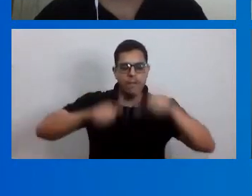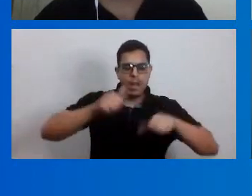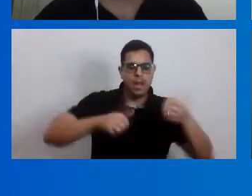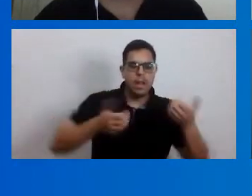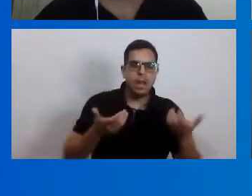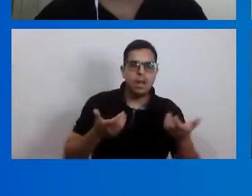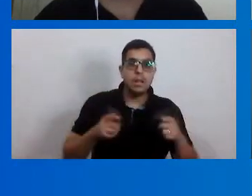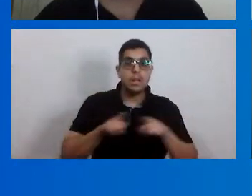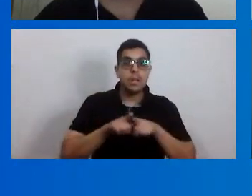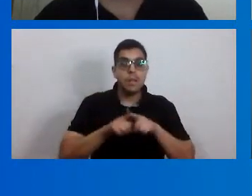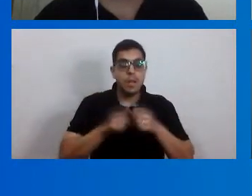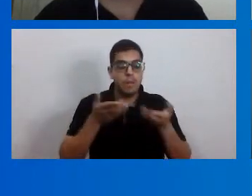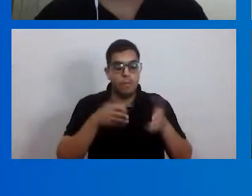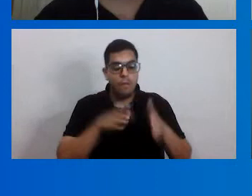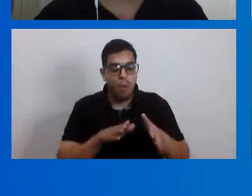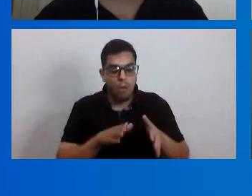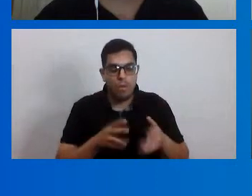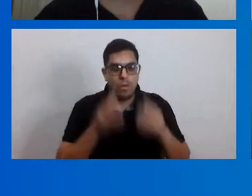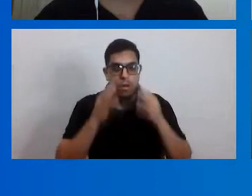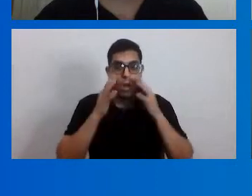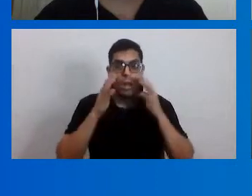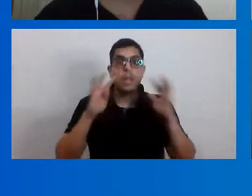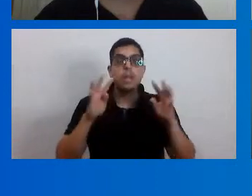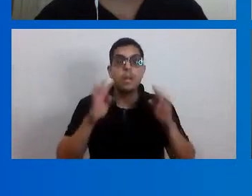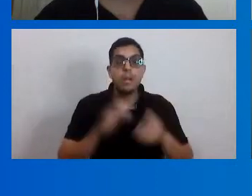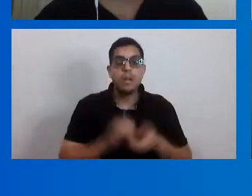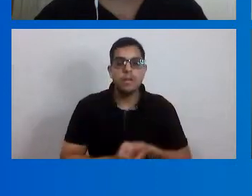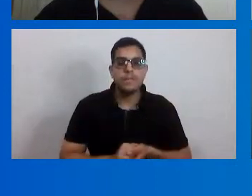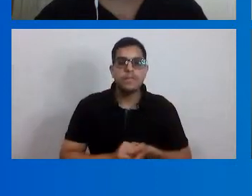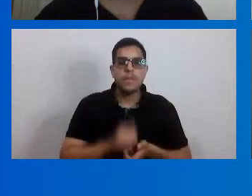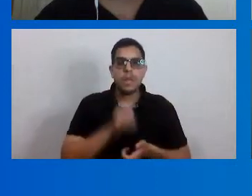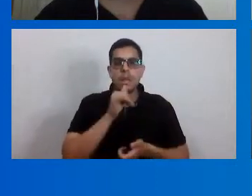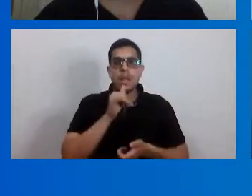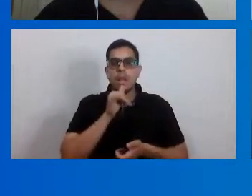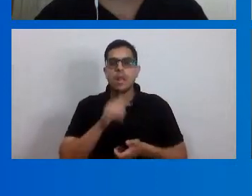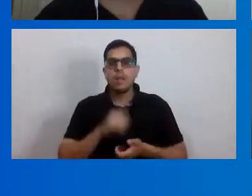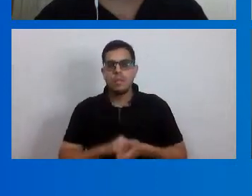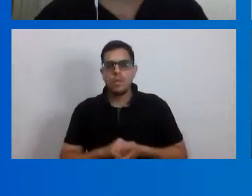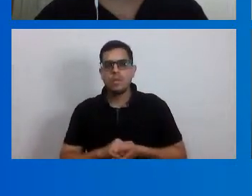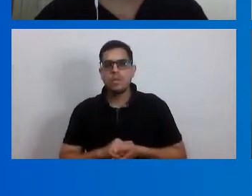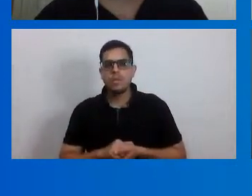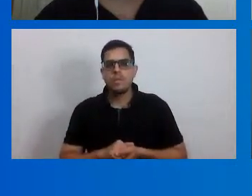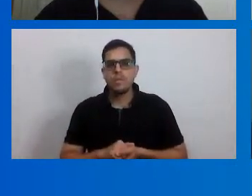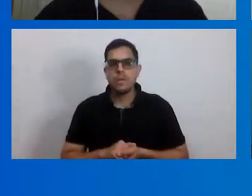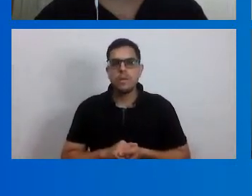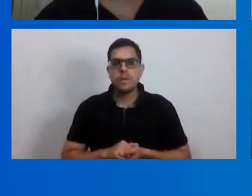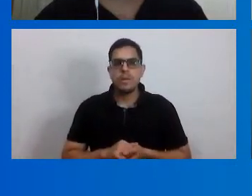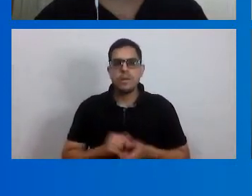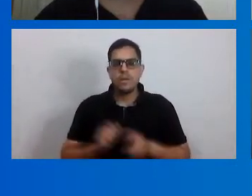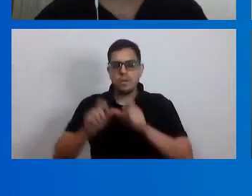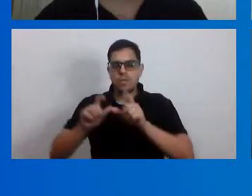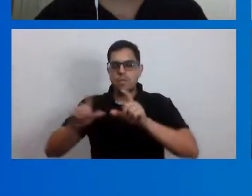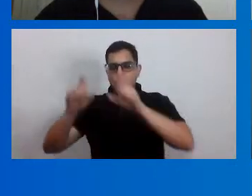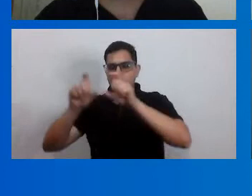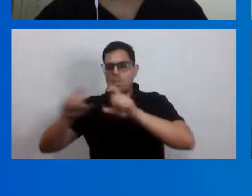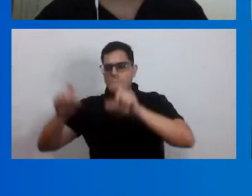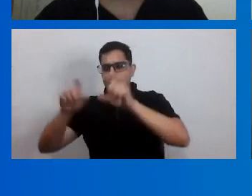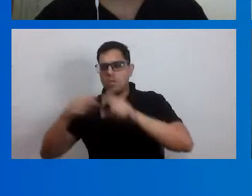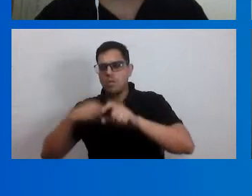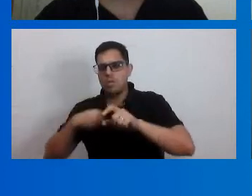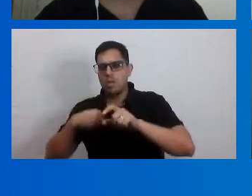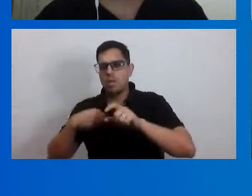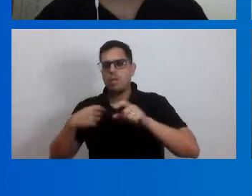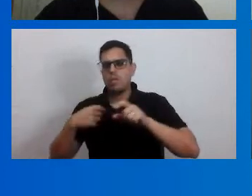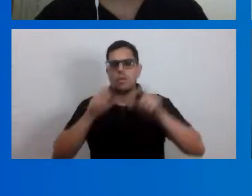meu filho tá aqui ele tá trabalhando ele tá estudando no computador eu tô trabalhando no outro eu fico o tempo todo olhando para ver se não tá com outra aba aberta falei assim não tá no bate-papo com